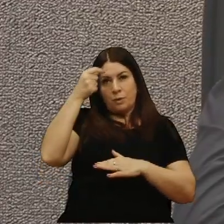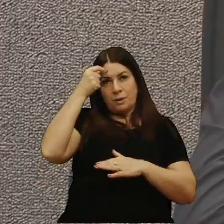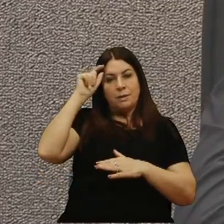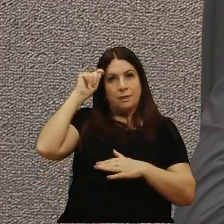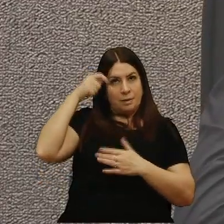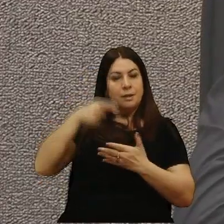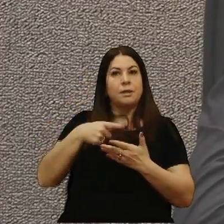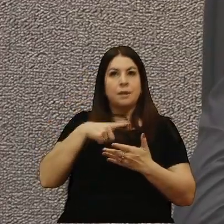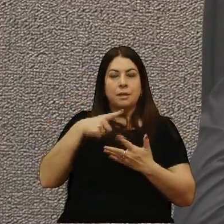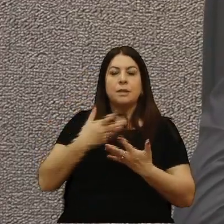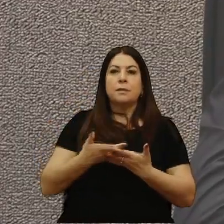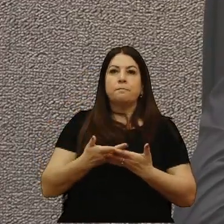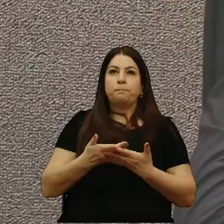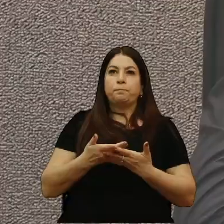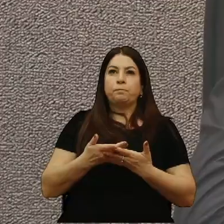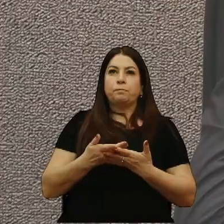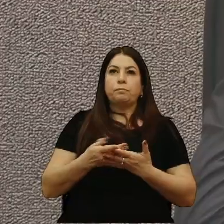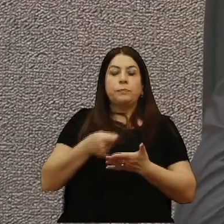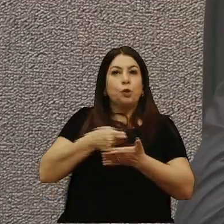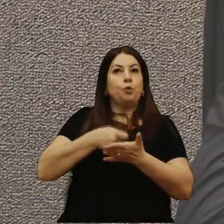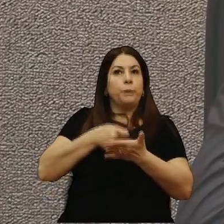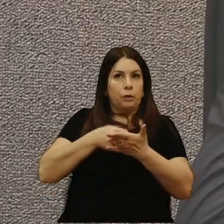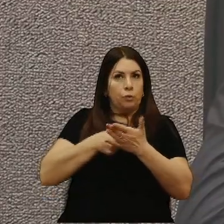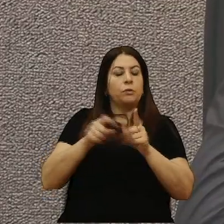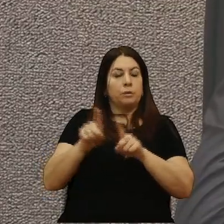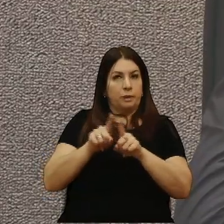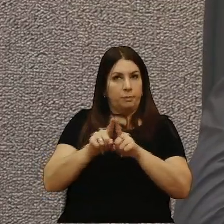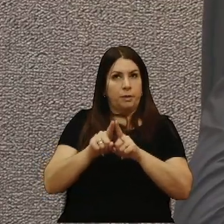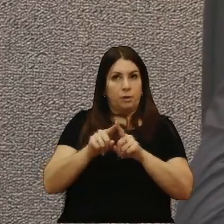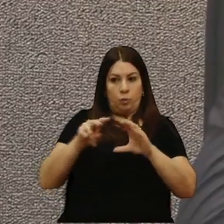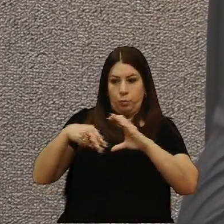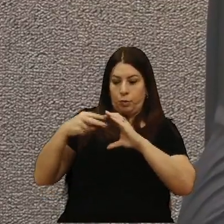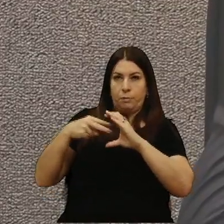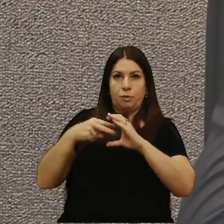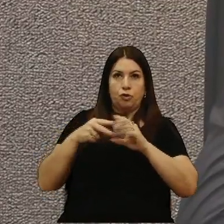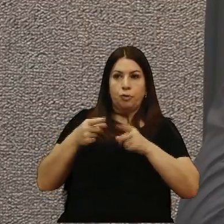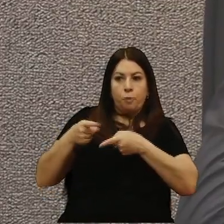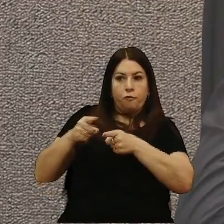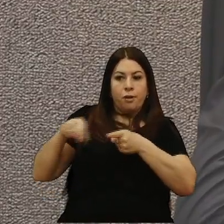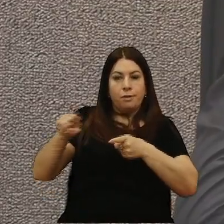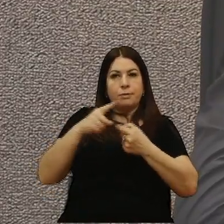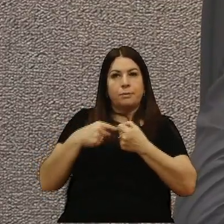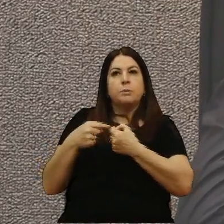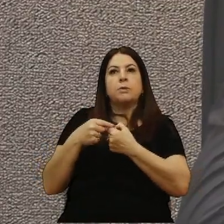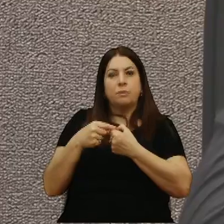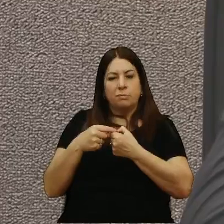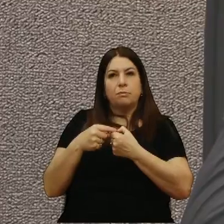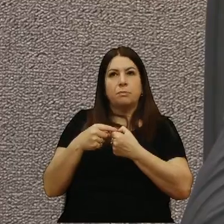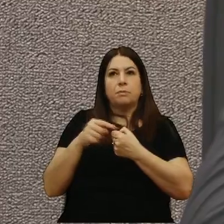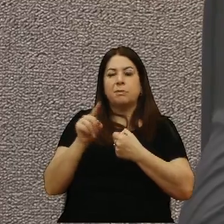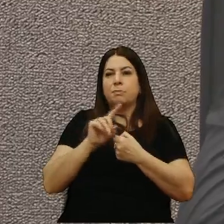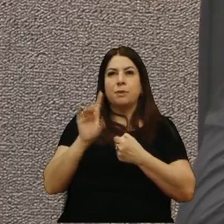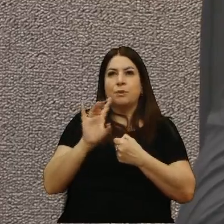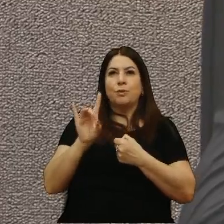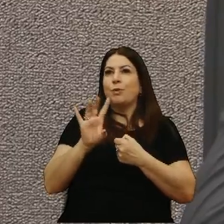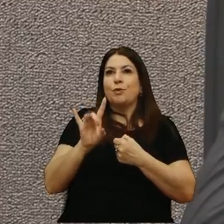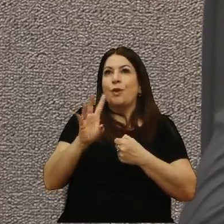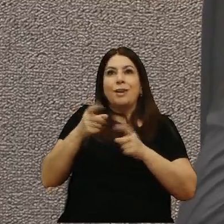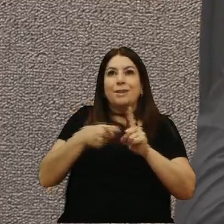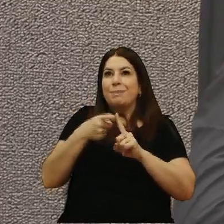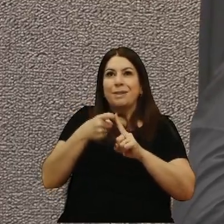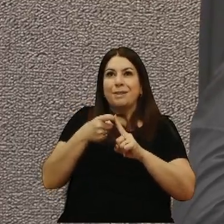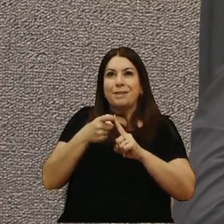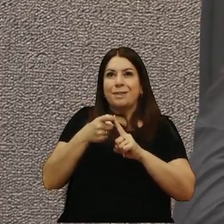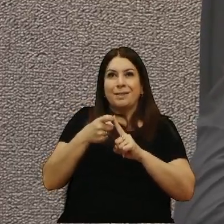nós temos a obrigatoriedade também, enquanto Câmara de Vereadores, de provocar isso no município de Caxias do Sul. Mas não é só nesse mês, não é só em